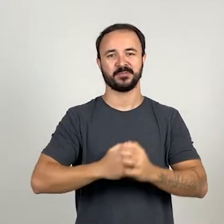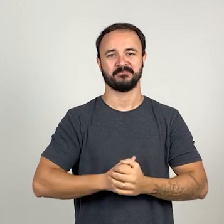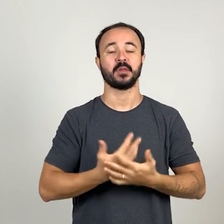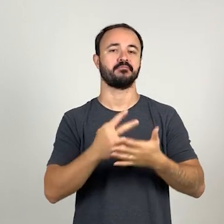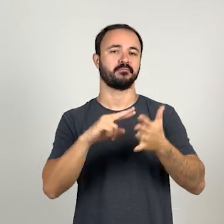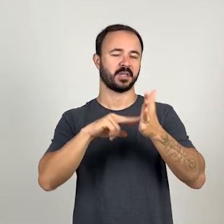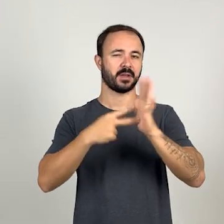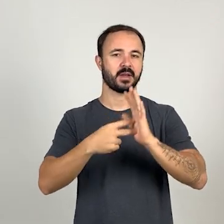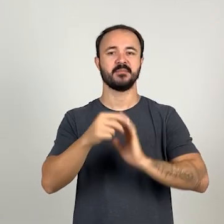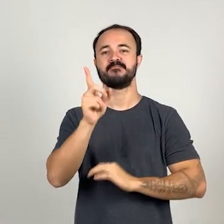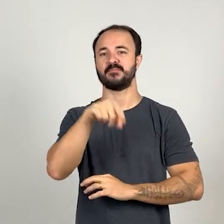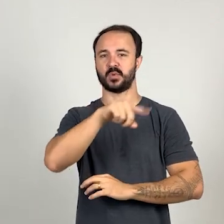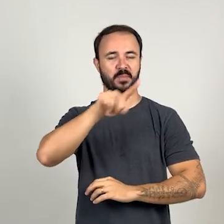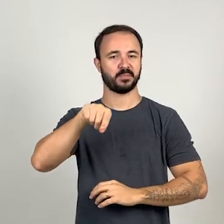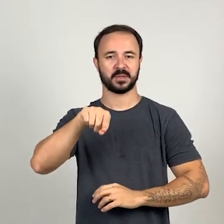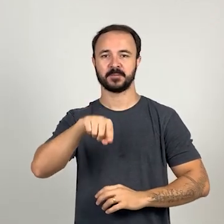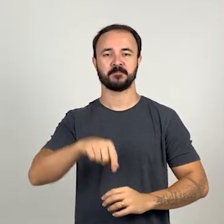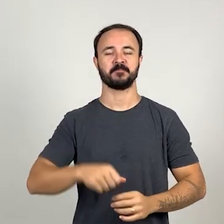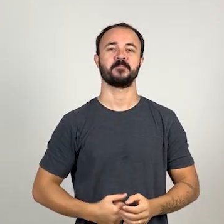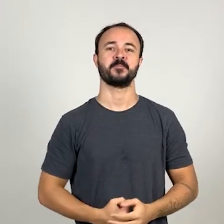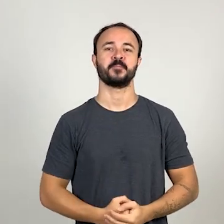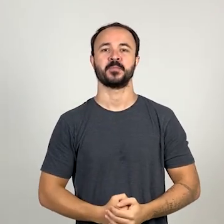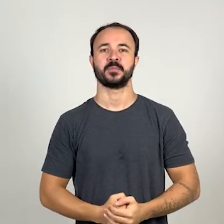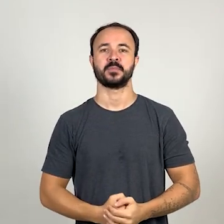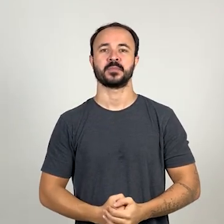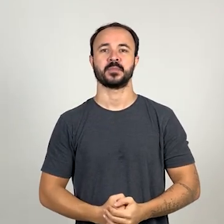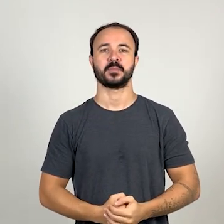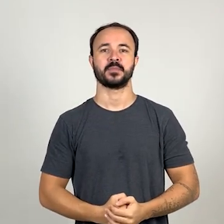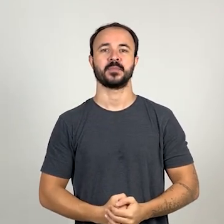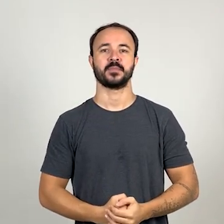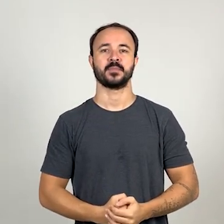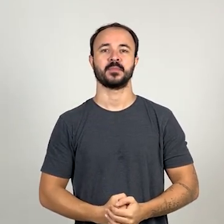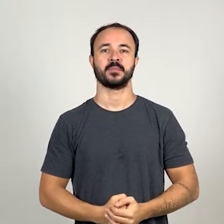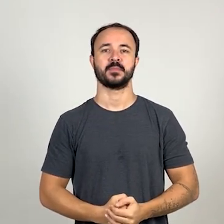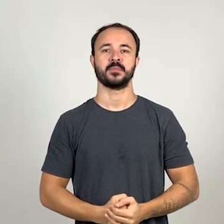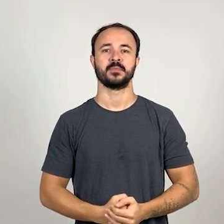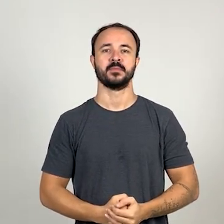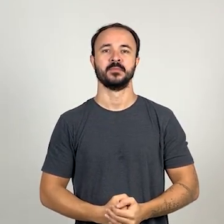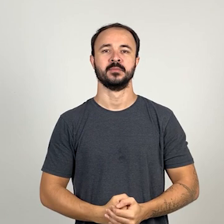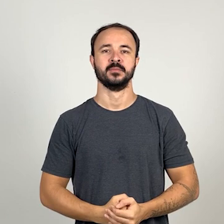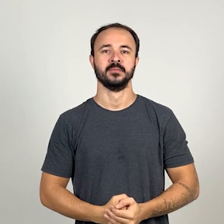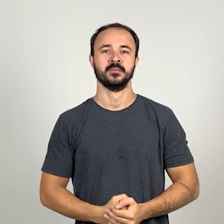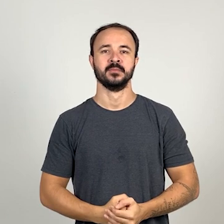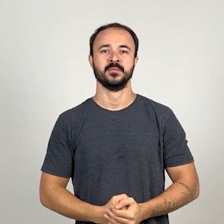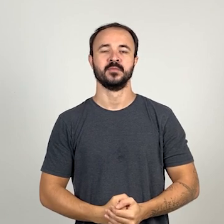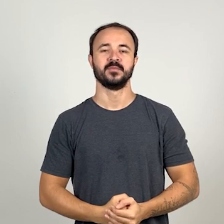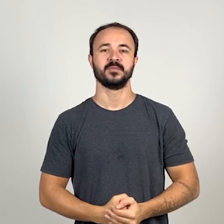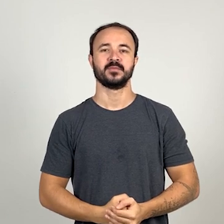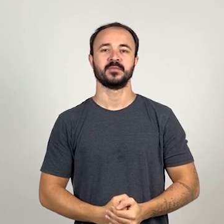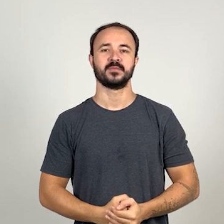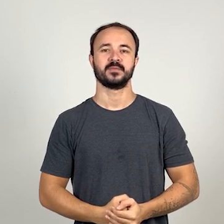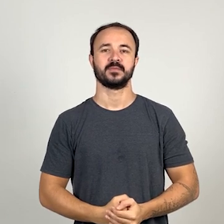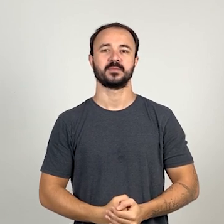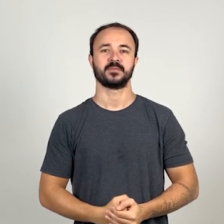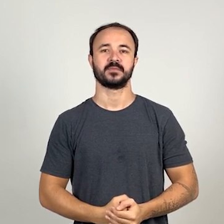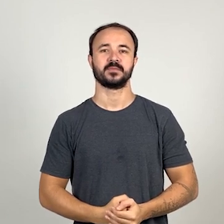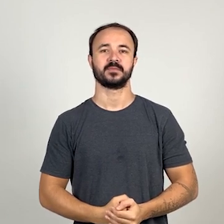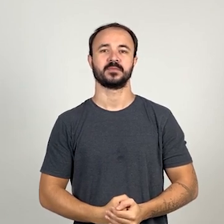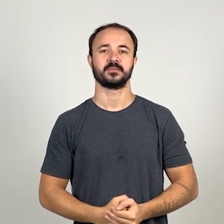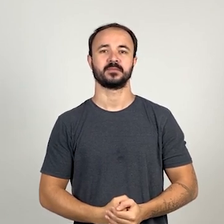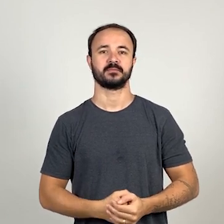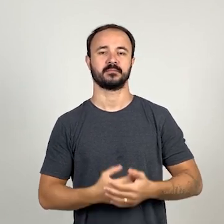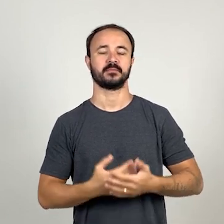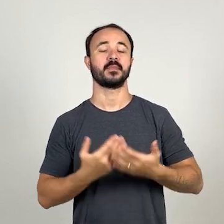proibir essa ação. Mustn't versus don't have to. You mustn't eat anything before the